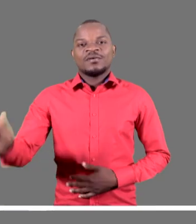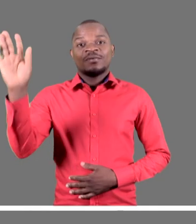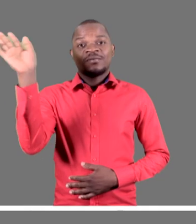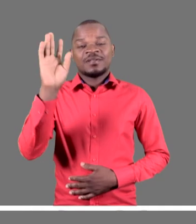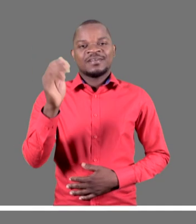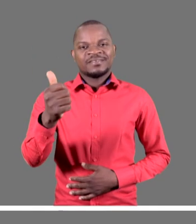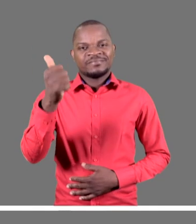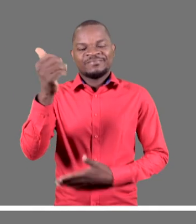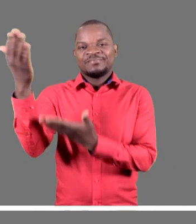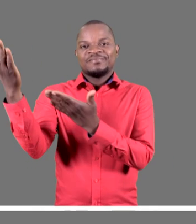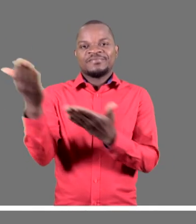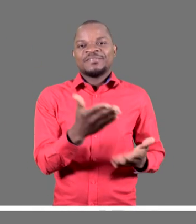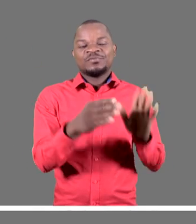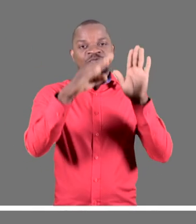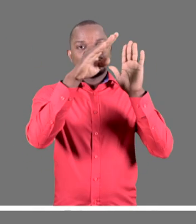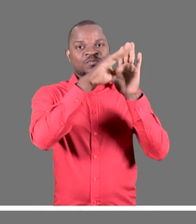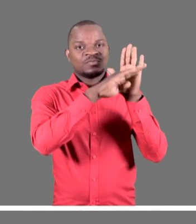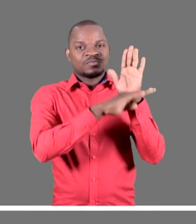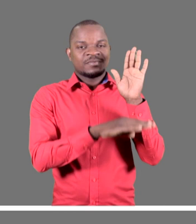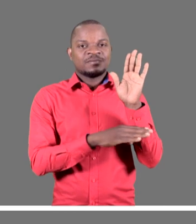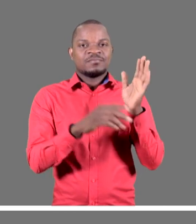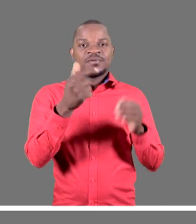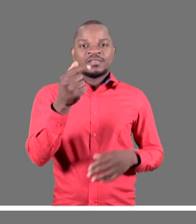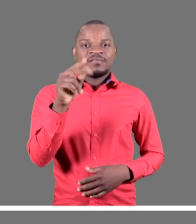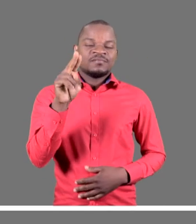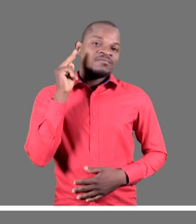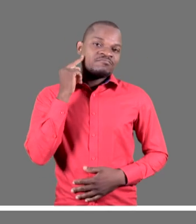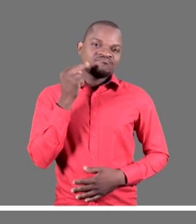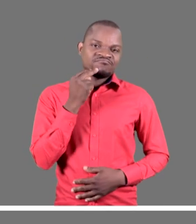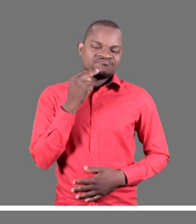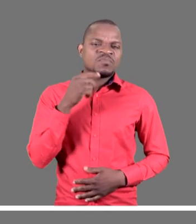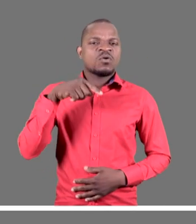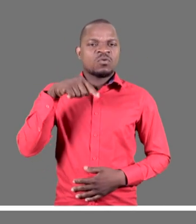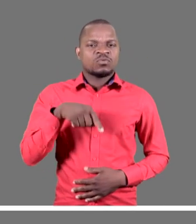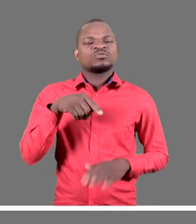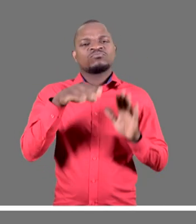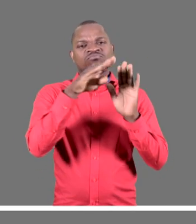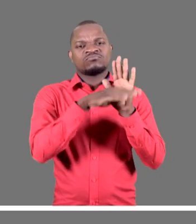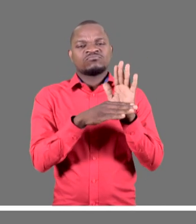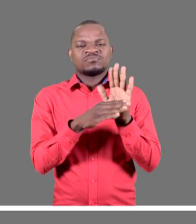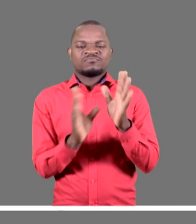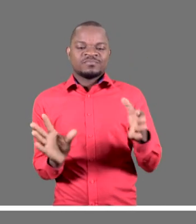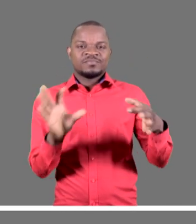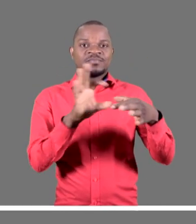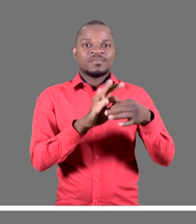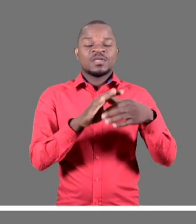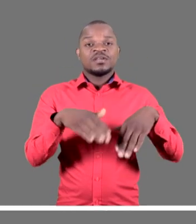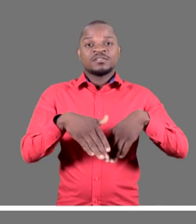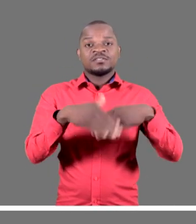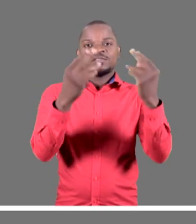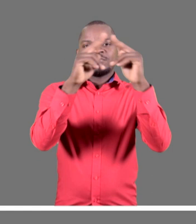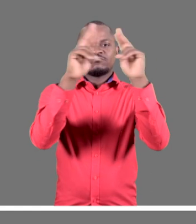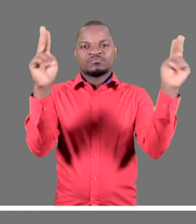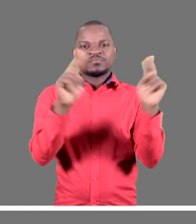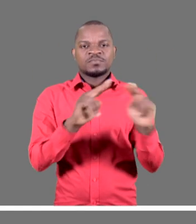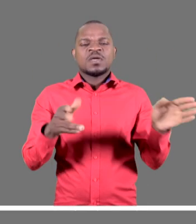Olá, seja bem-vindo ao programa da TV Surdo, esta edição alusiva ao 3 de dezembro, o Dia Internacional